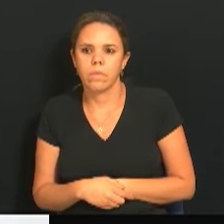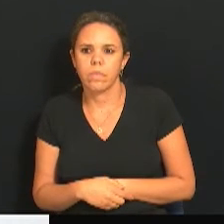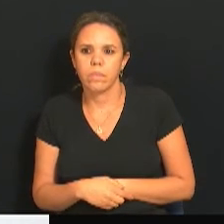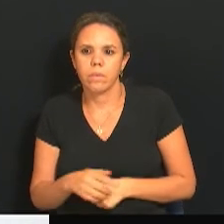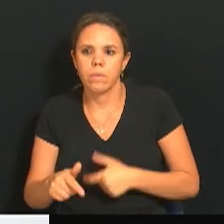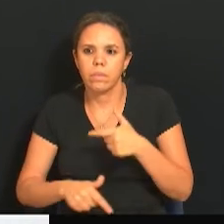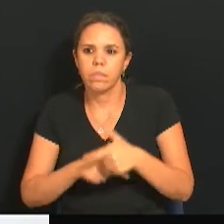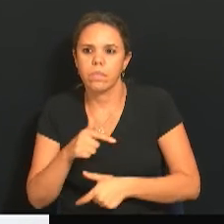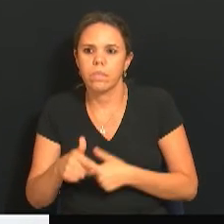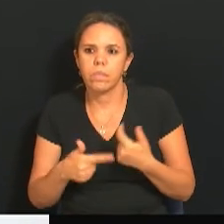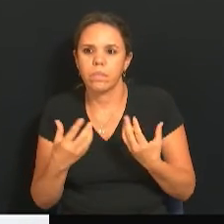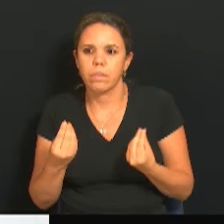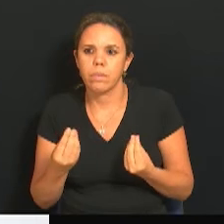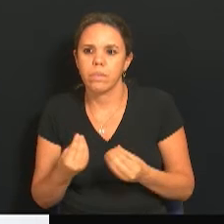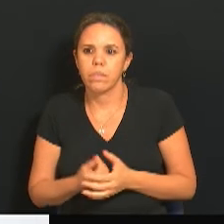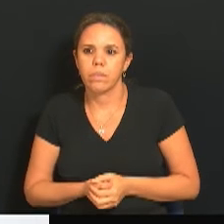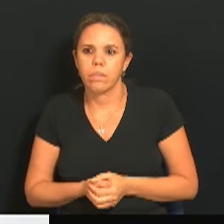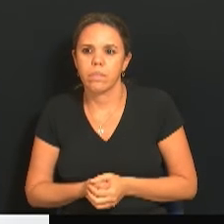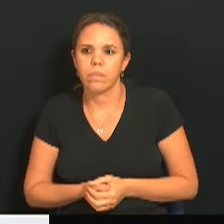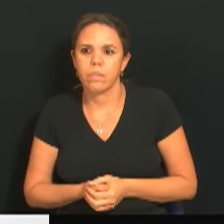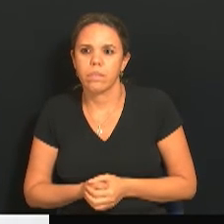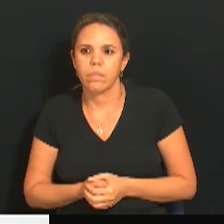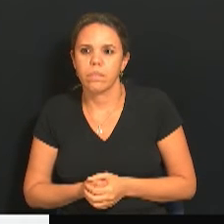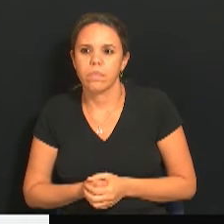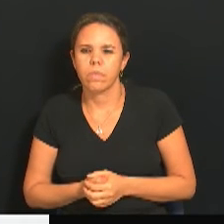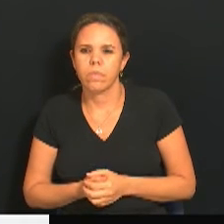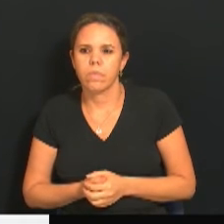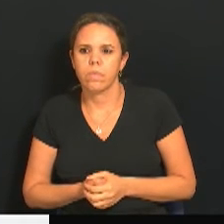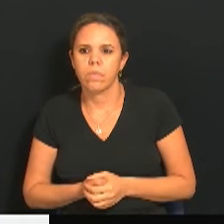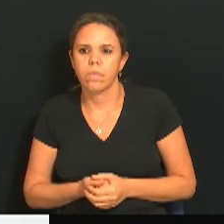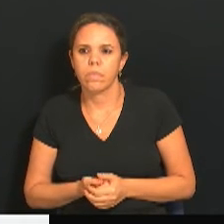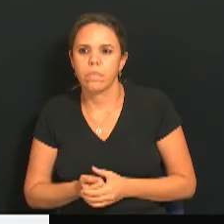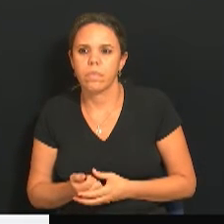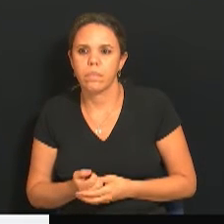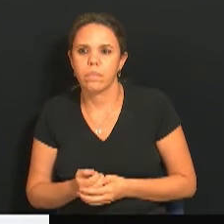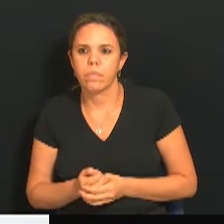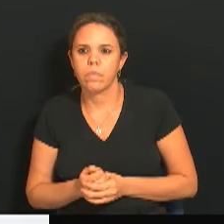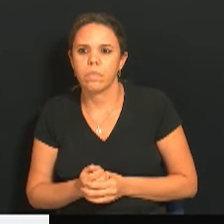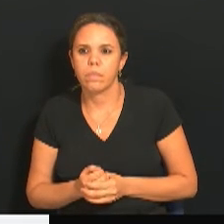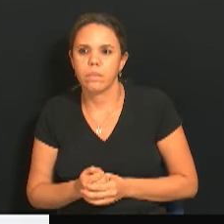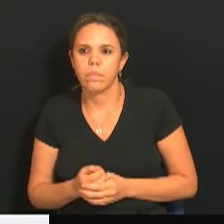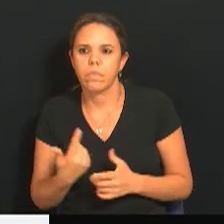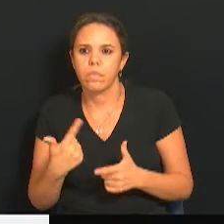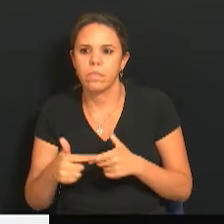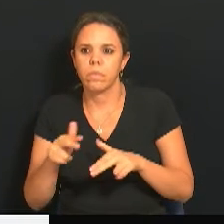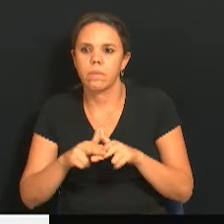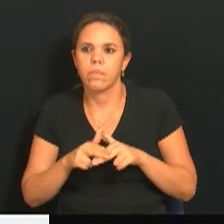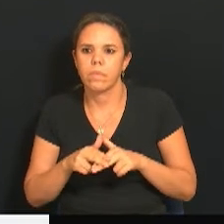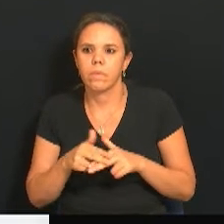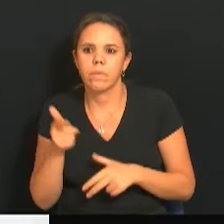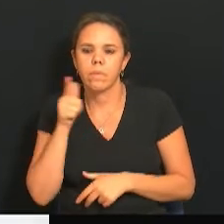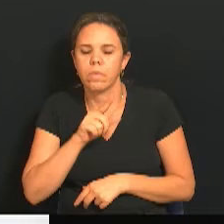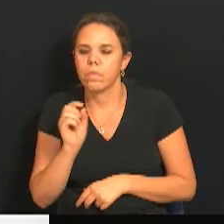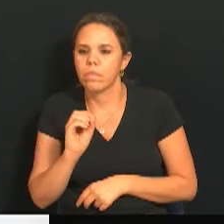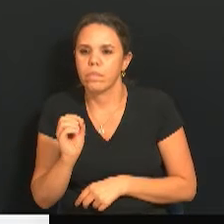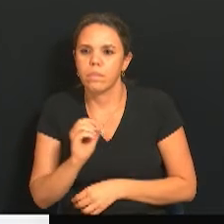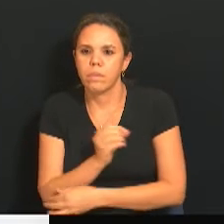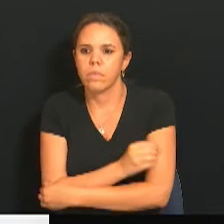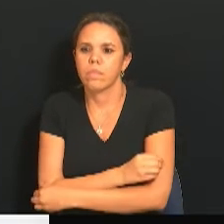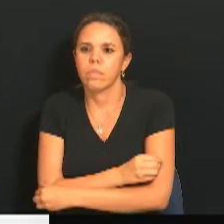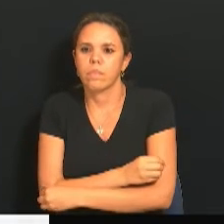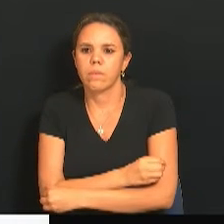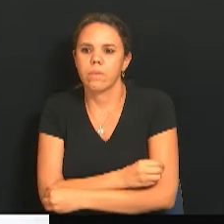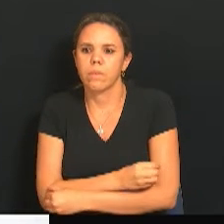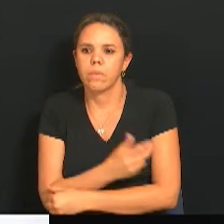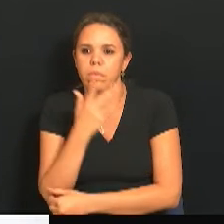trabalhado bastante, mas por conta exatamente dessa complexidade é que a gente não consegue que isso